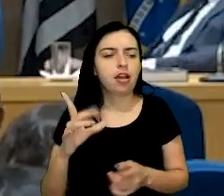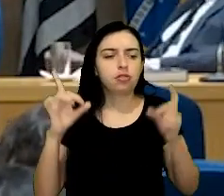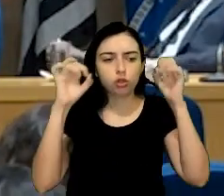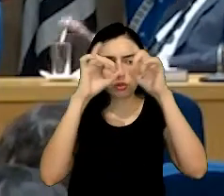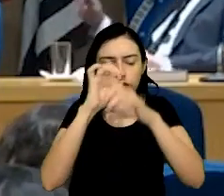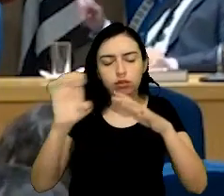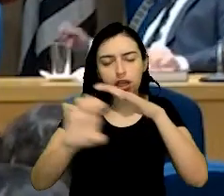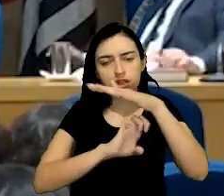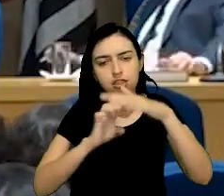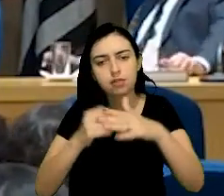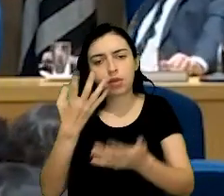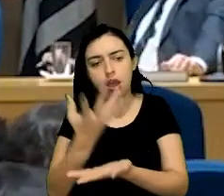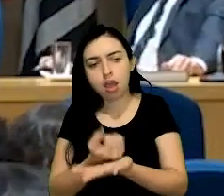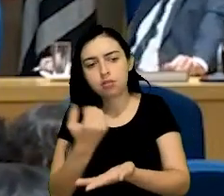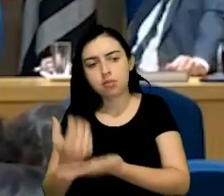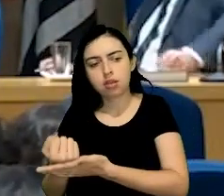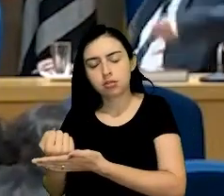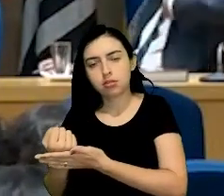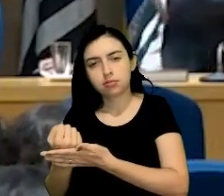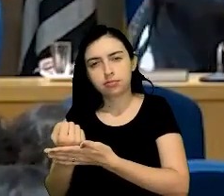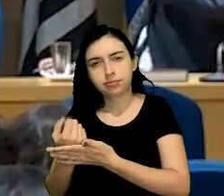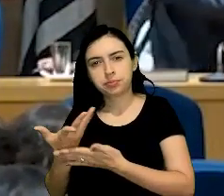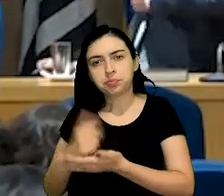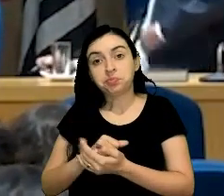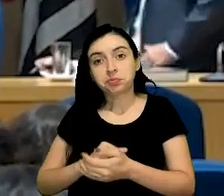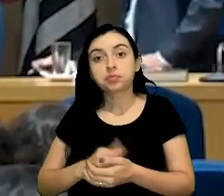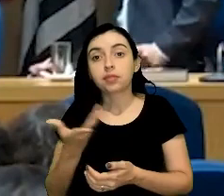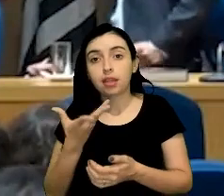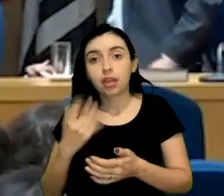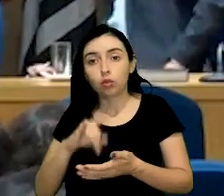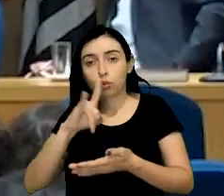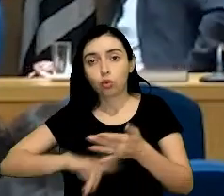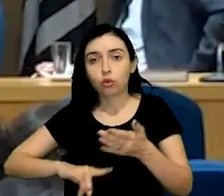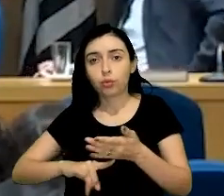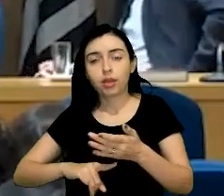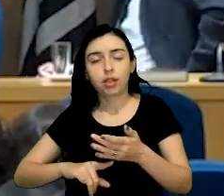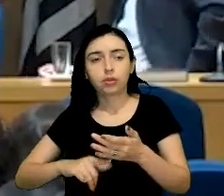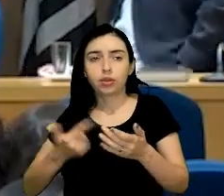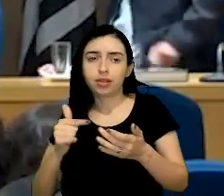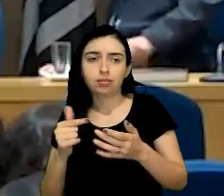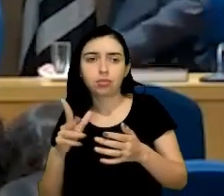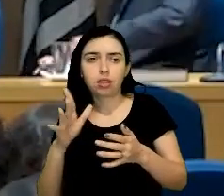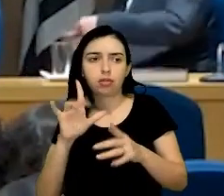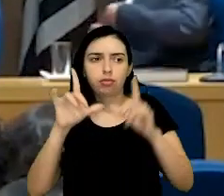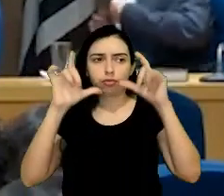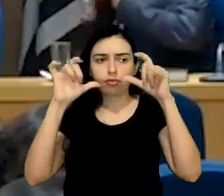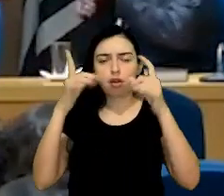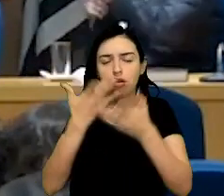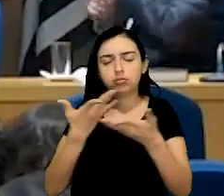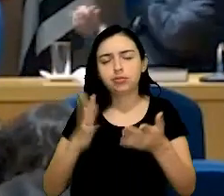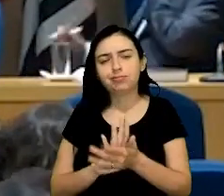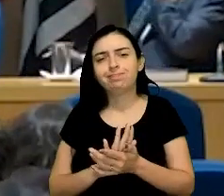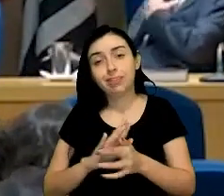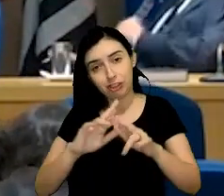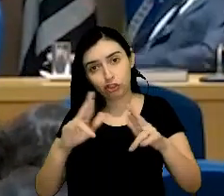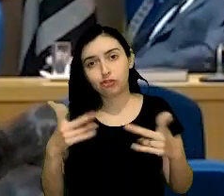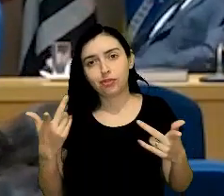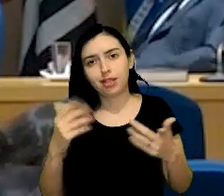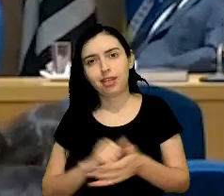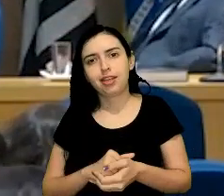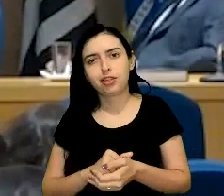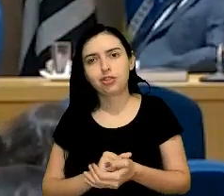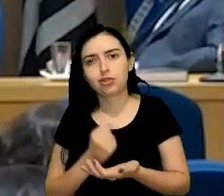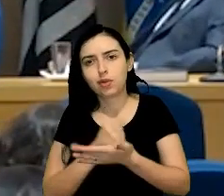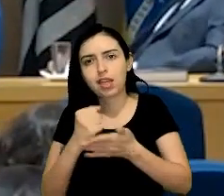quem está com solicitação de refúgio, porque é um documento sem foto, é um documento, enfim, diferente, obviamente, de um registro de um visto de